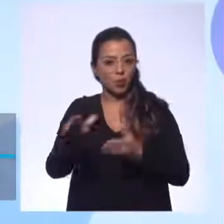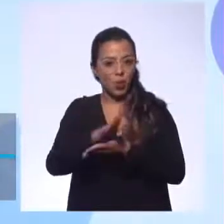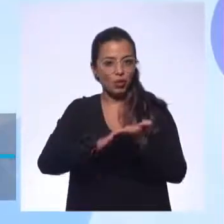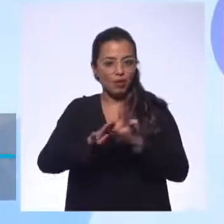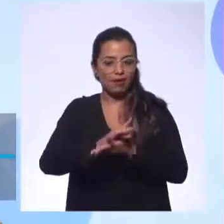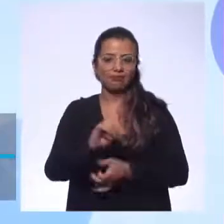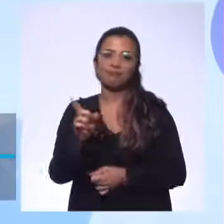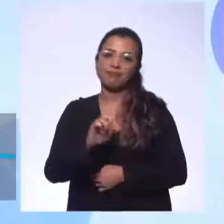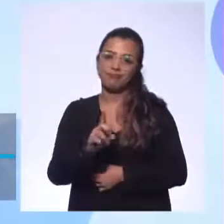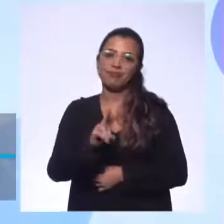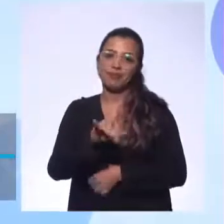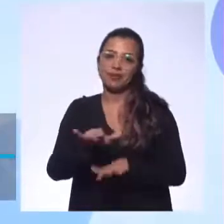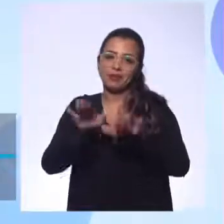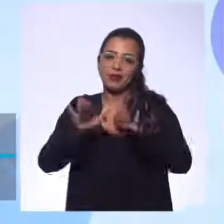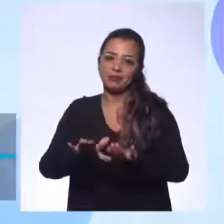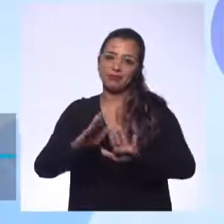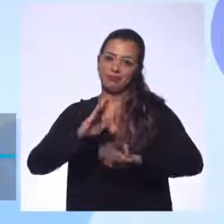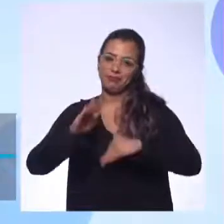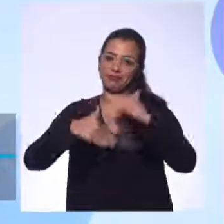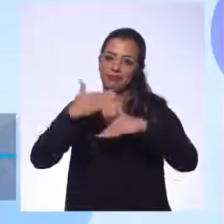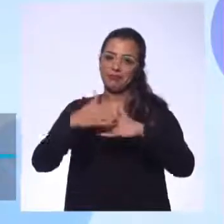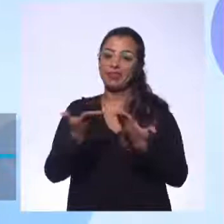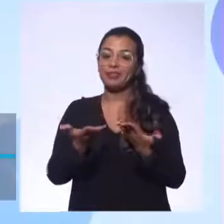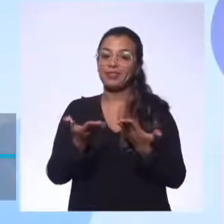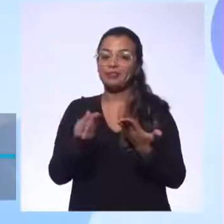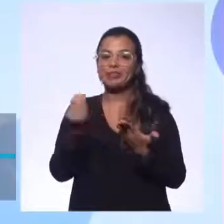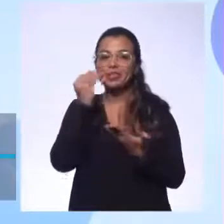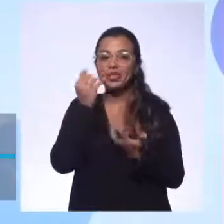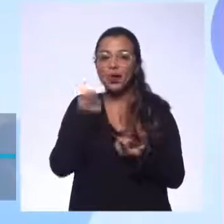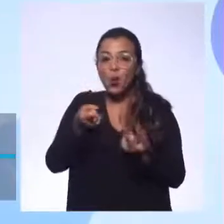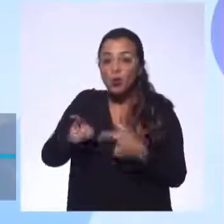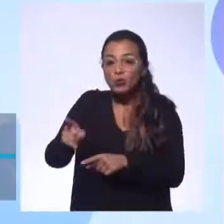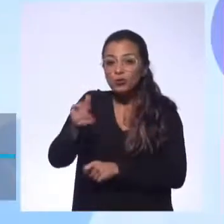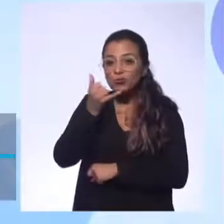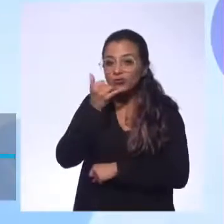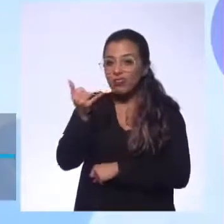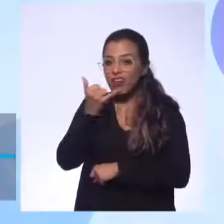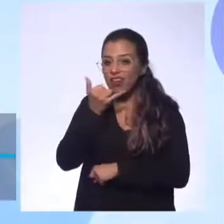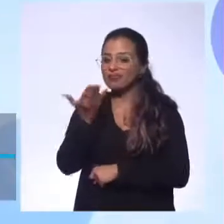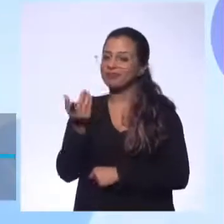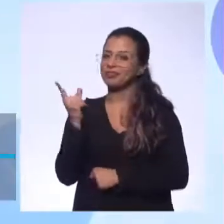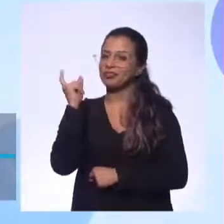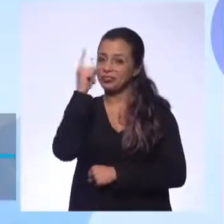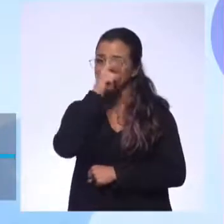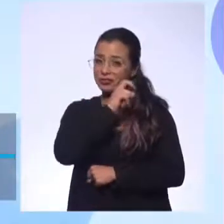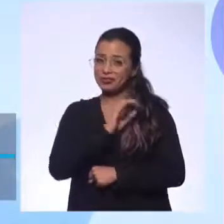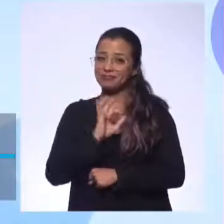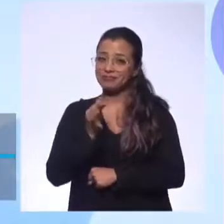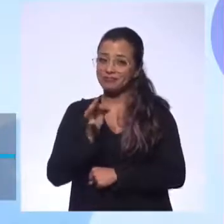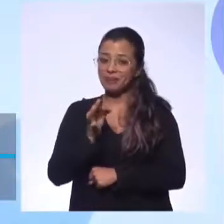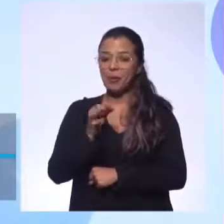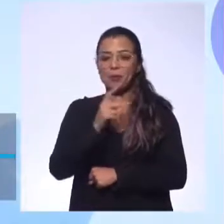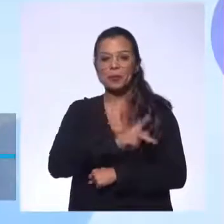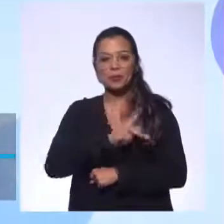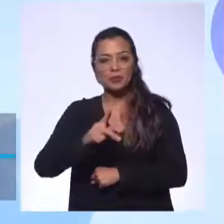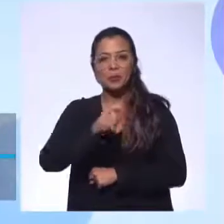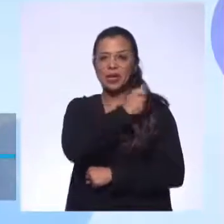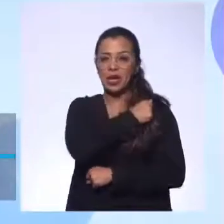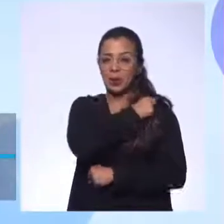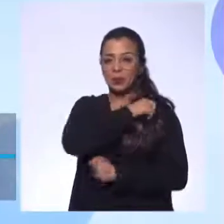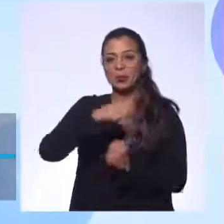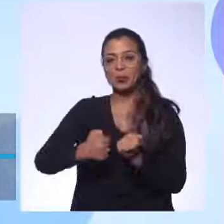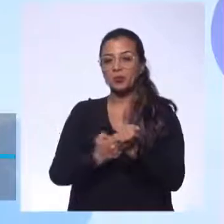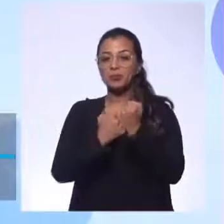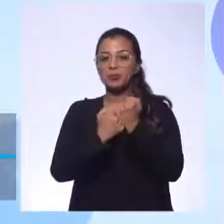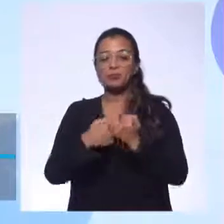se aperfeiçoando. Então, lutar contra o celular é difícil. Então, os professores e alunos estão participando aqui, ó. O Matheus diz